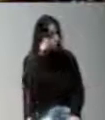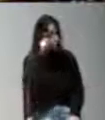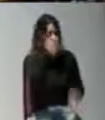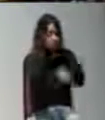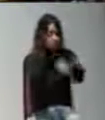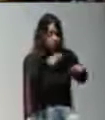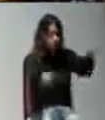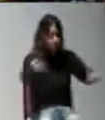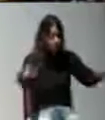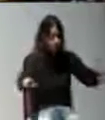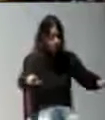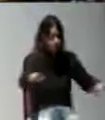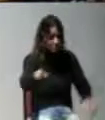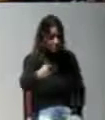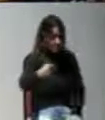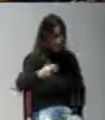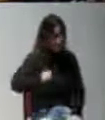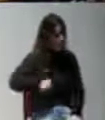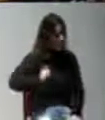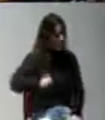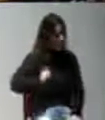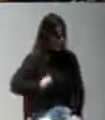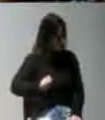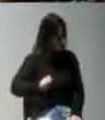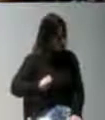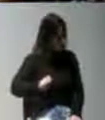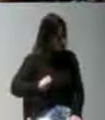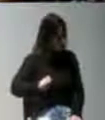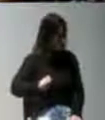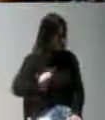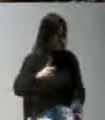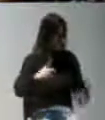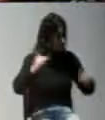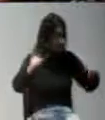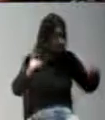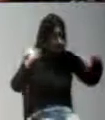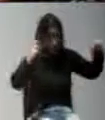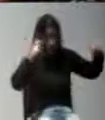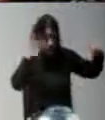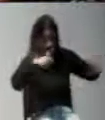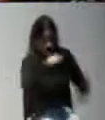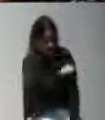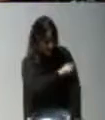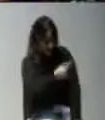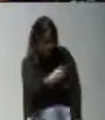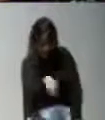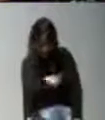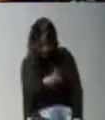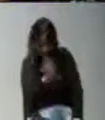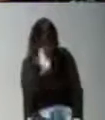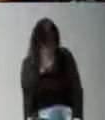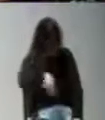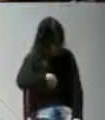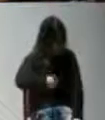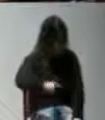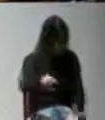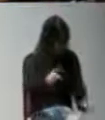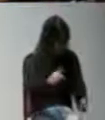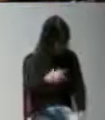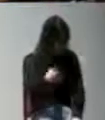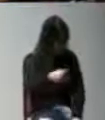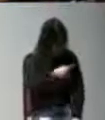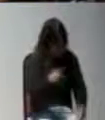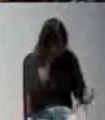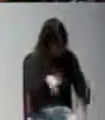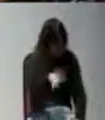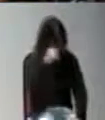sequer são considerados vivos pelas forças dominantes. Nós temos o poder não de fazer política, não de fazer a